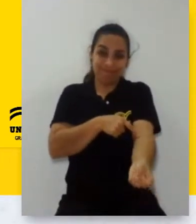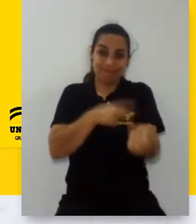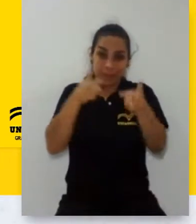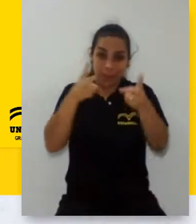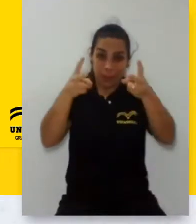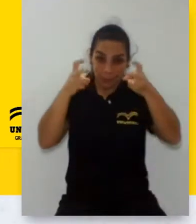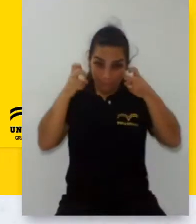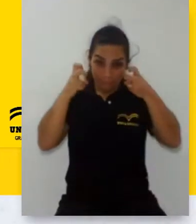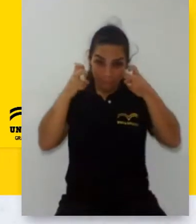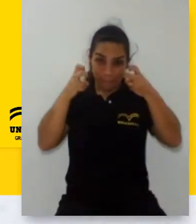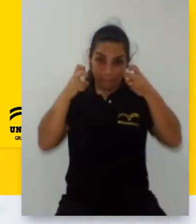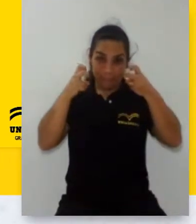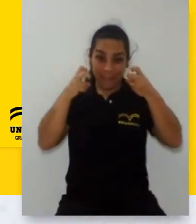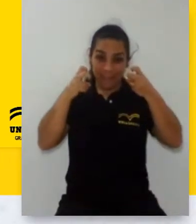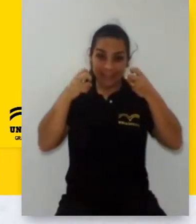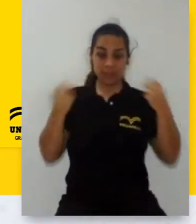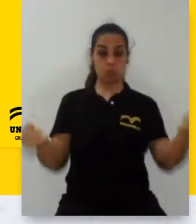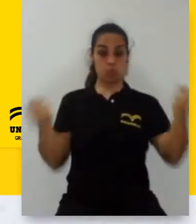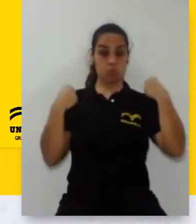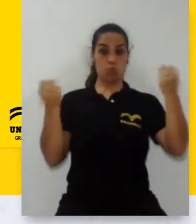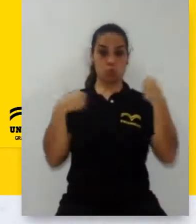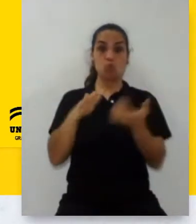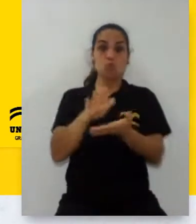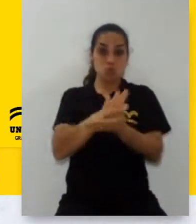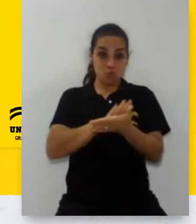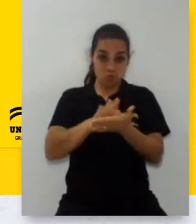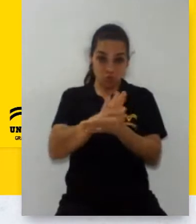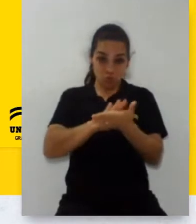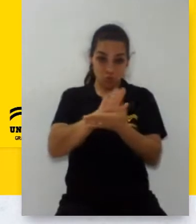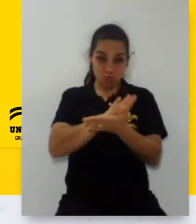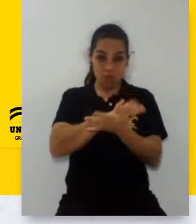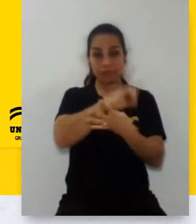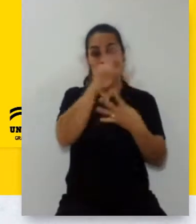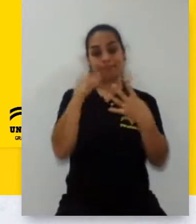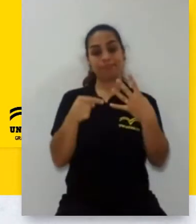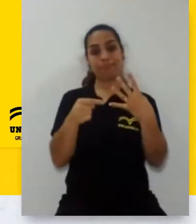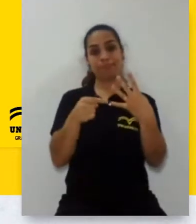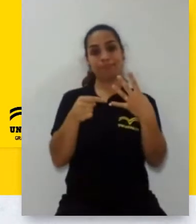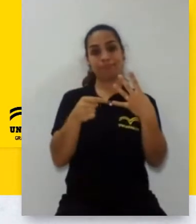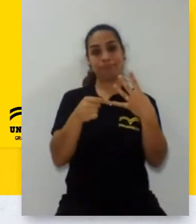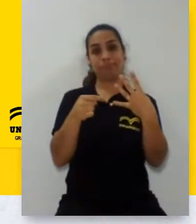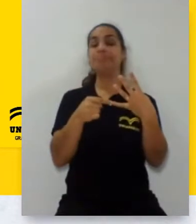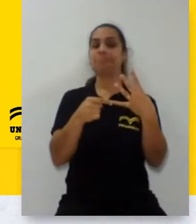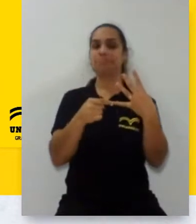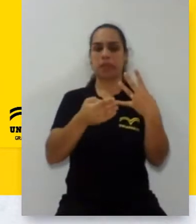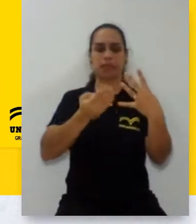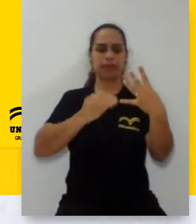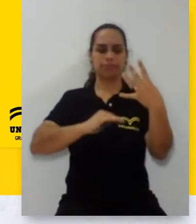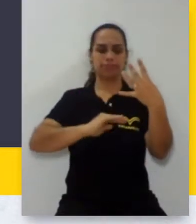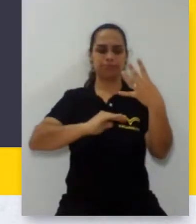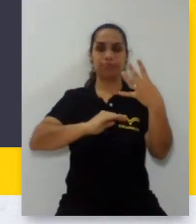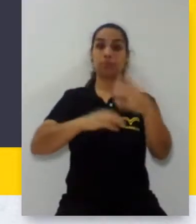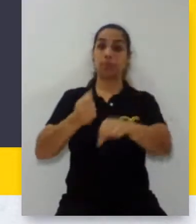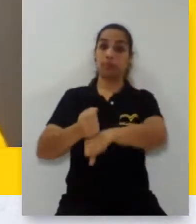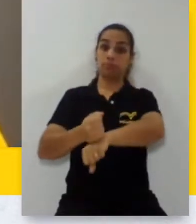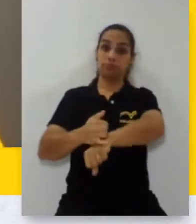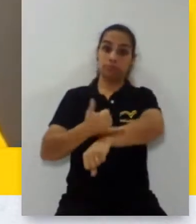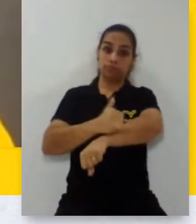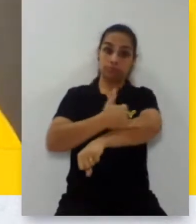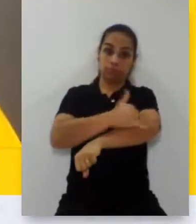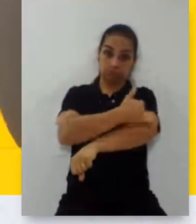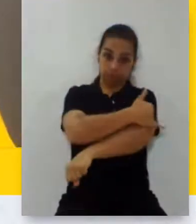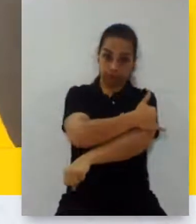temos sobrepeso e obesidade aqui logo abaixo. Acho que, Mike, você queria colocar alguma coisa, Mike, por favor? Sim,